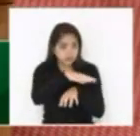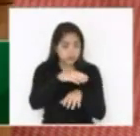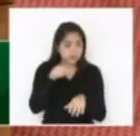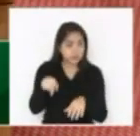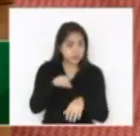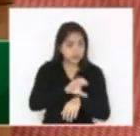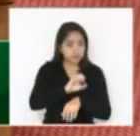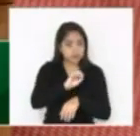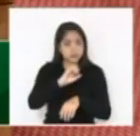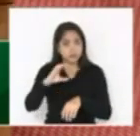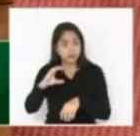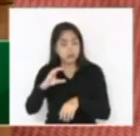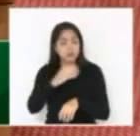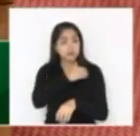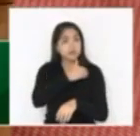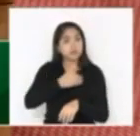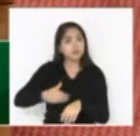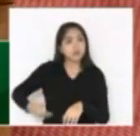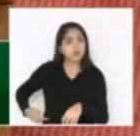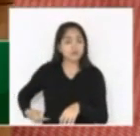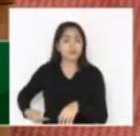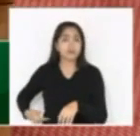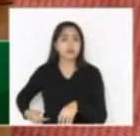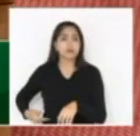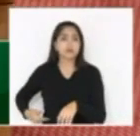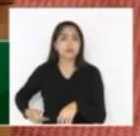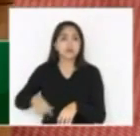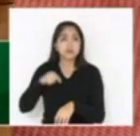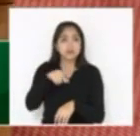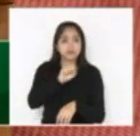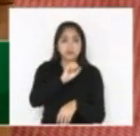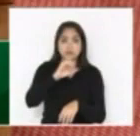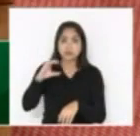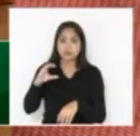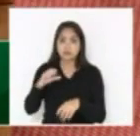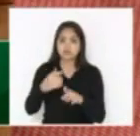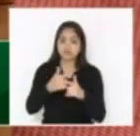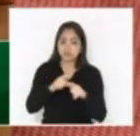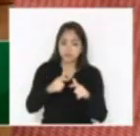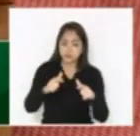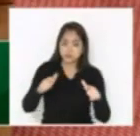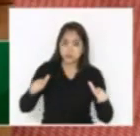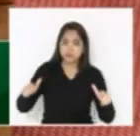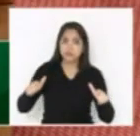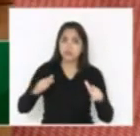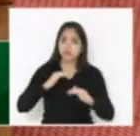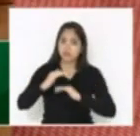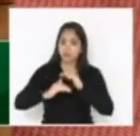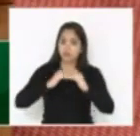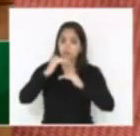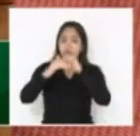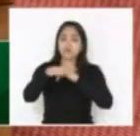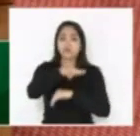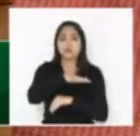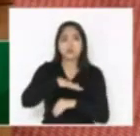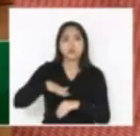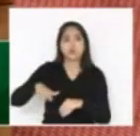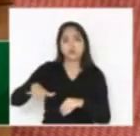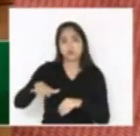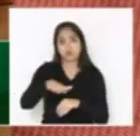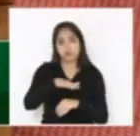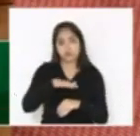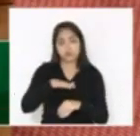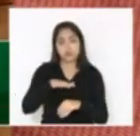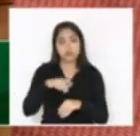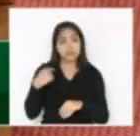Um governo que fez com que Santa Catarina crescesse por um todo. E nós